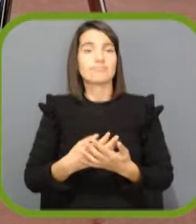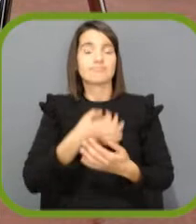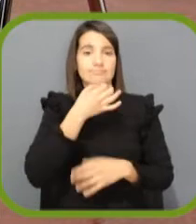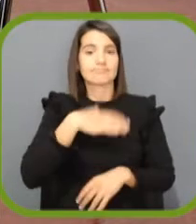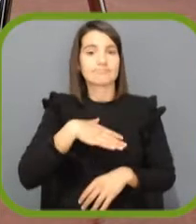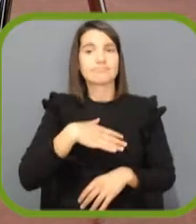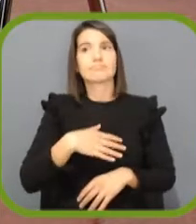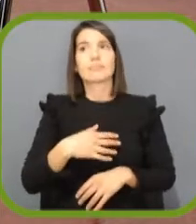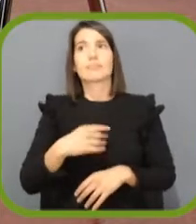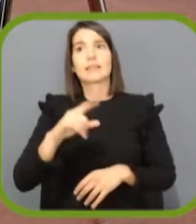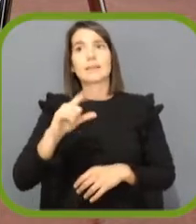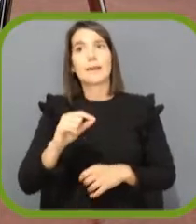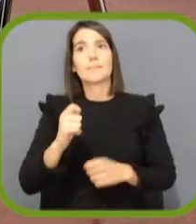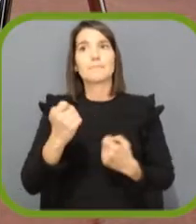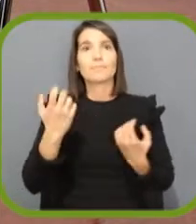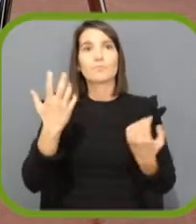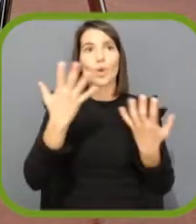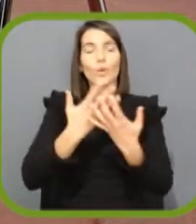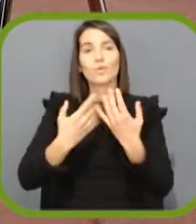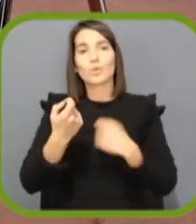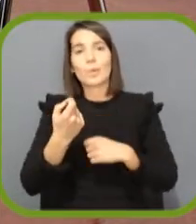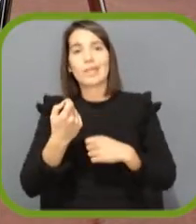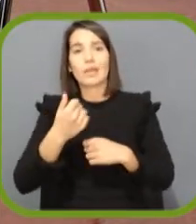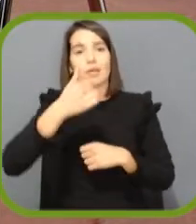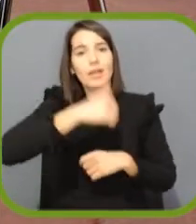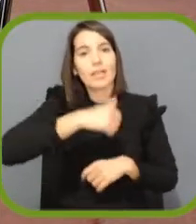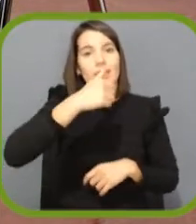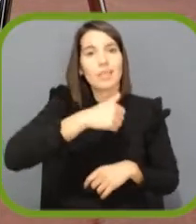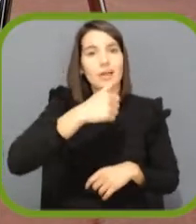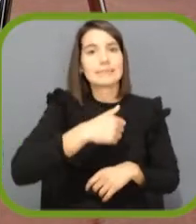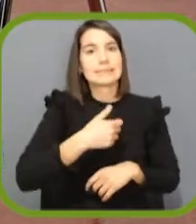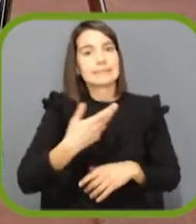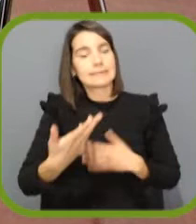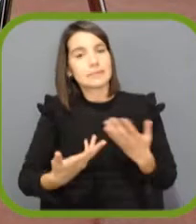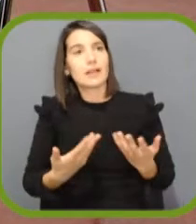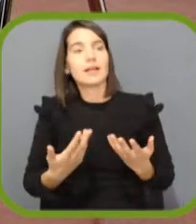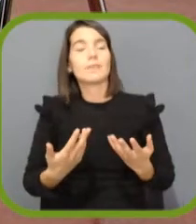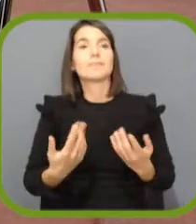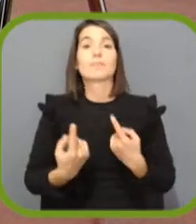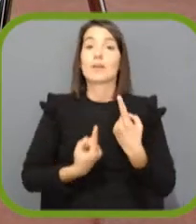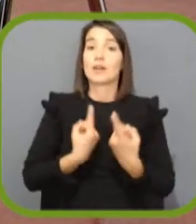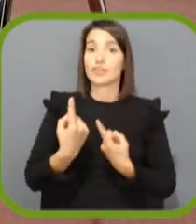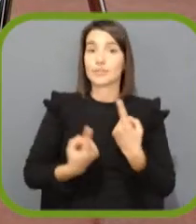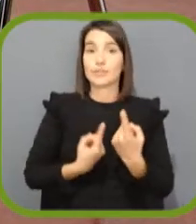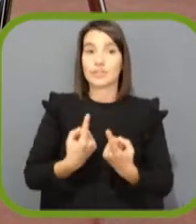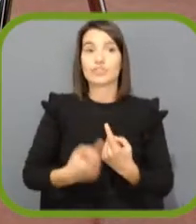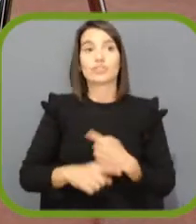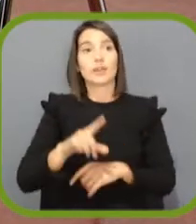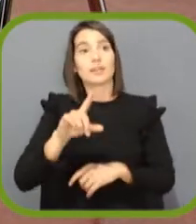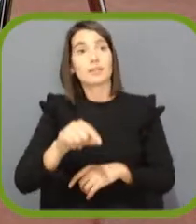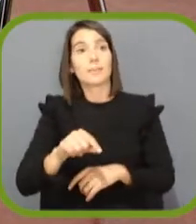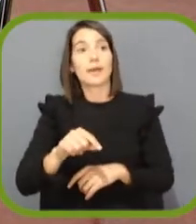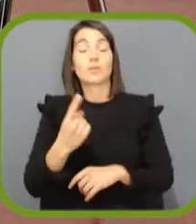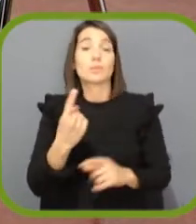cedeu à necessidade de se confundir um pouco mais com o entretenimento e, às vezes,